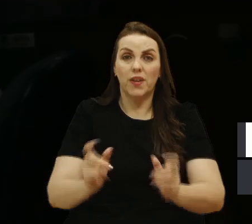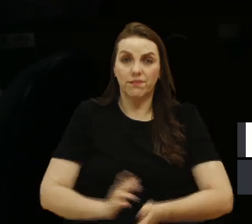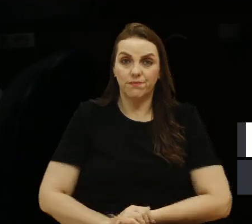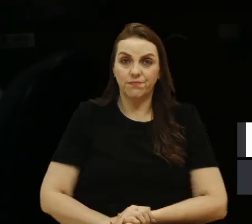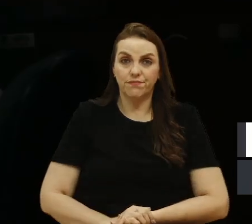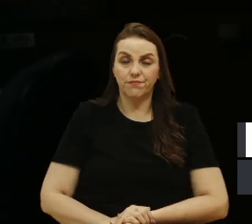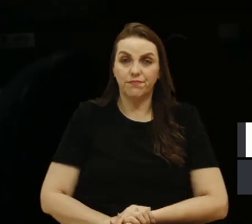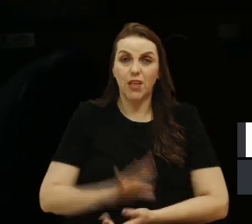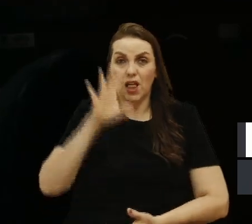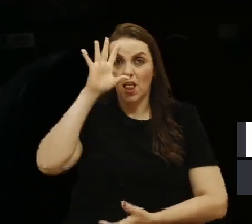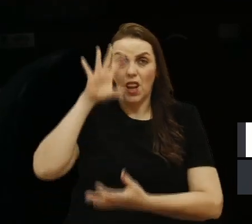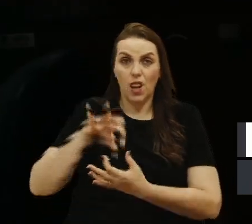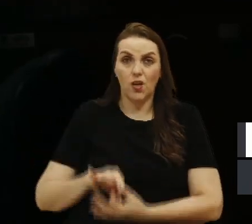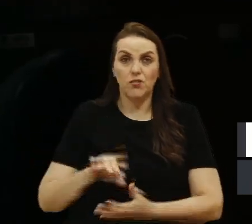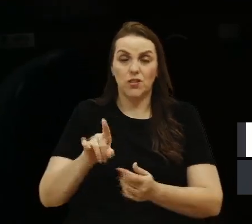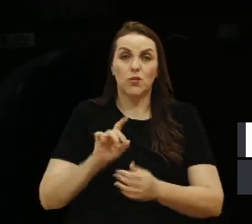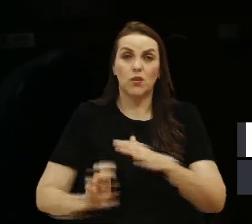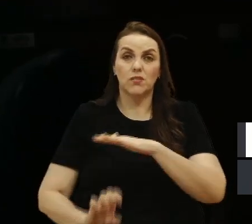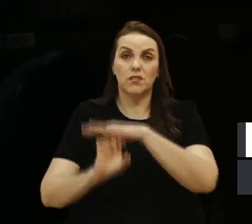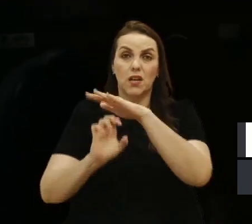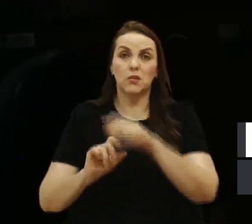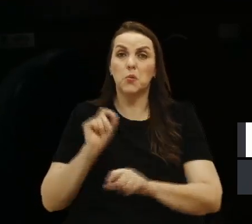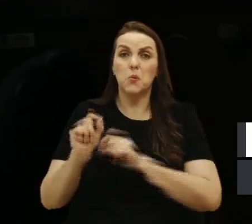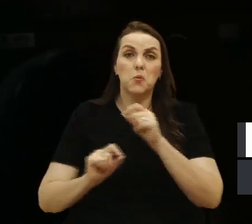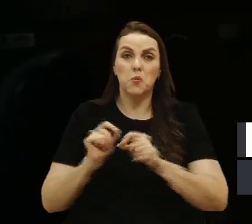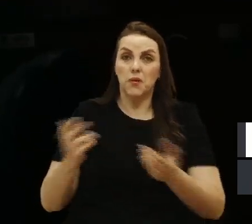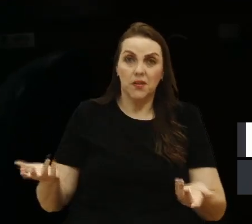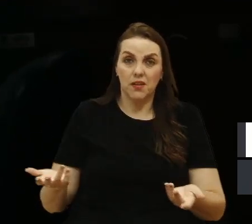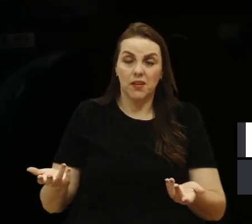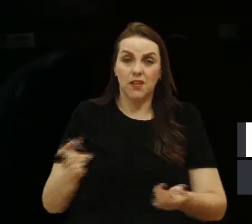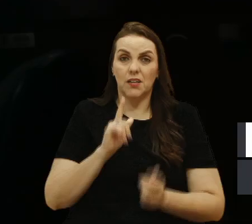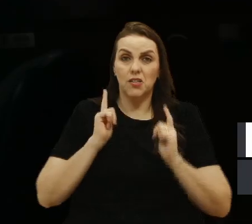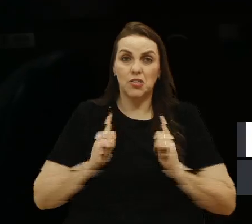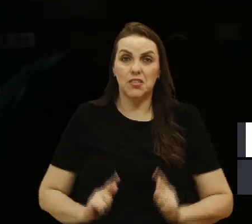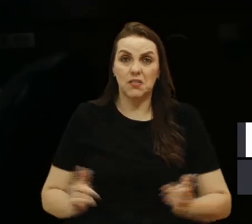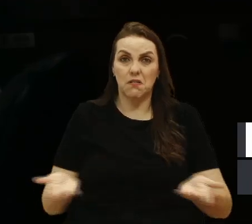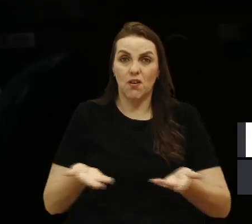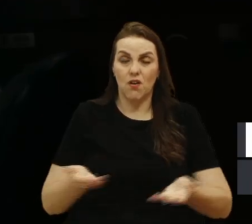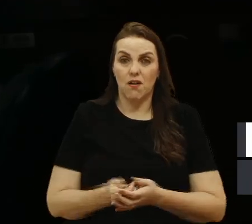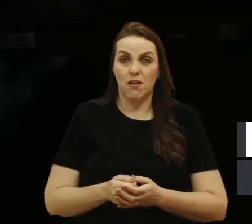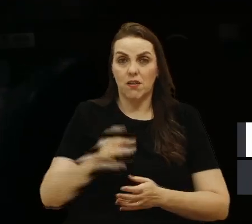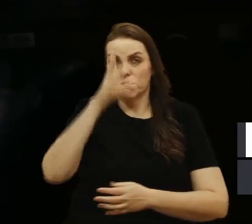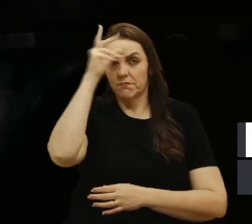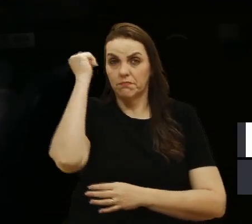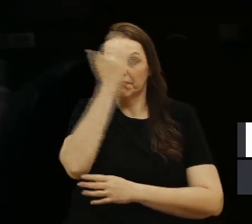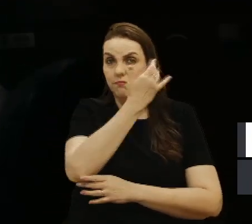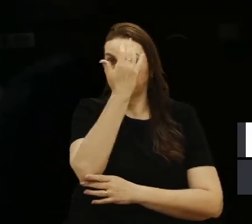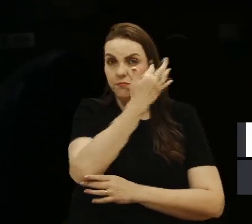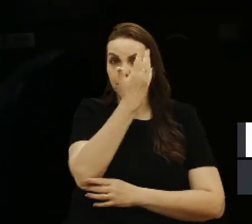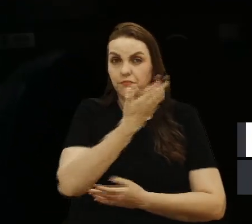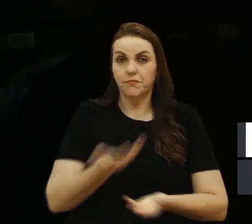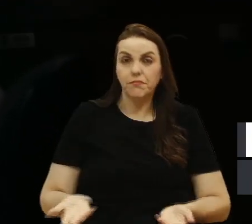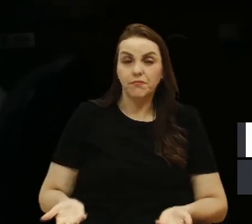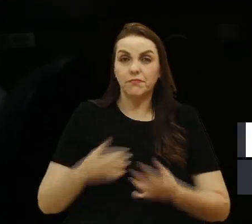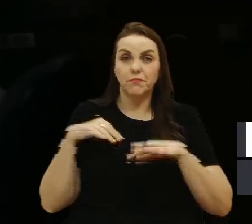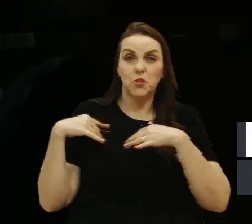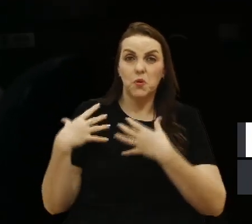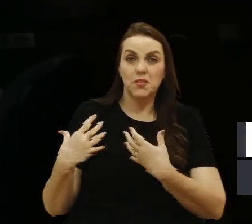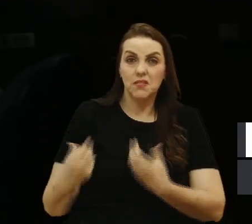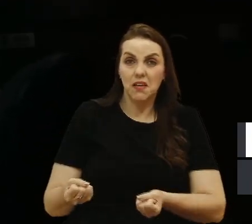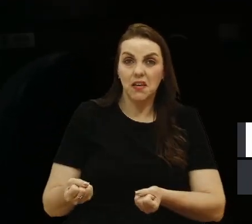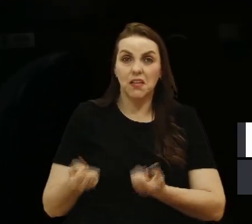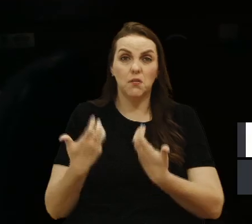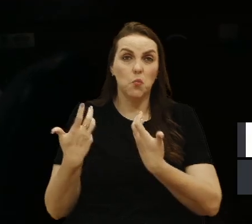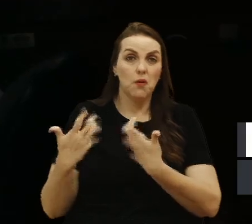a lógica do Estado. Qual que é a lógica dessa gestão? Porque se o prefeito Adiló não aceita, não